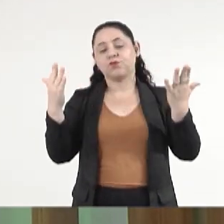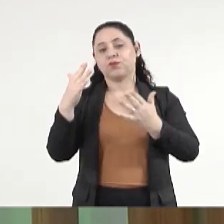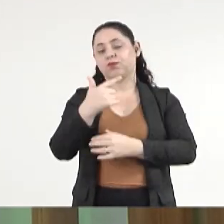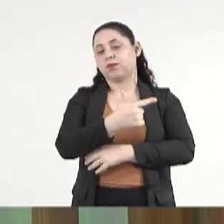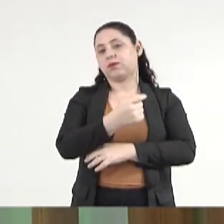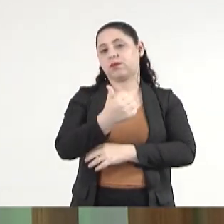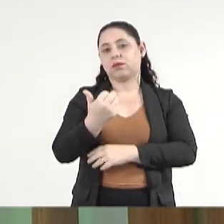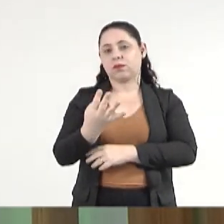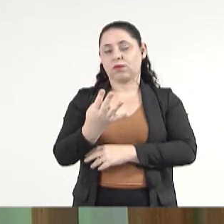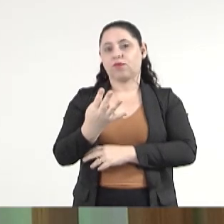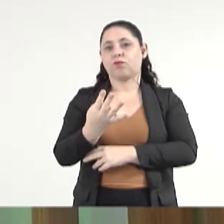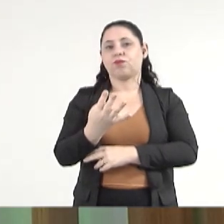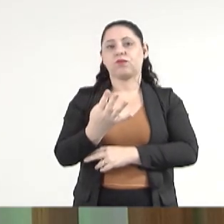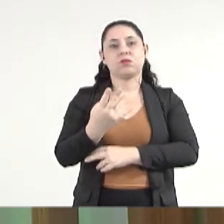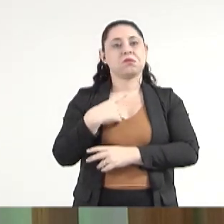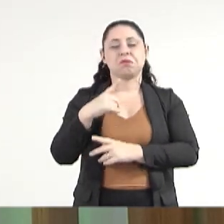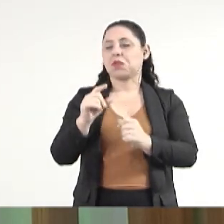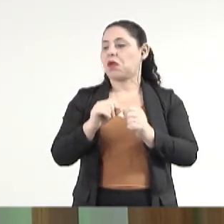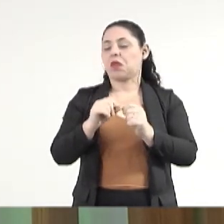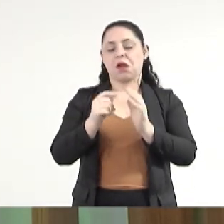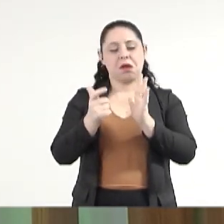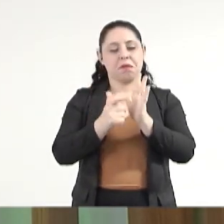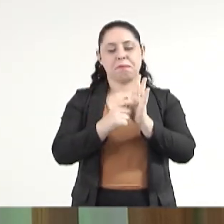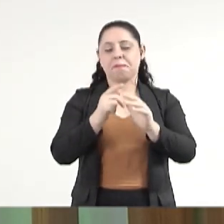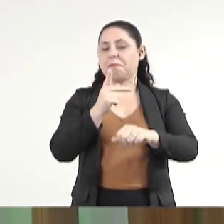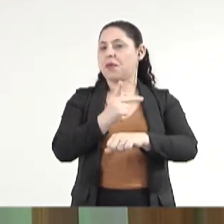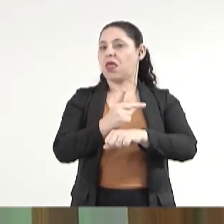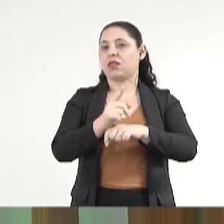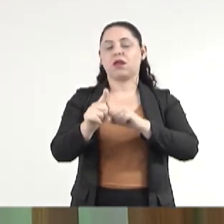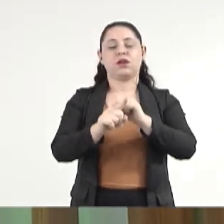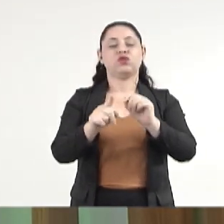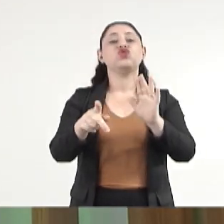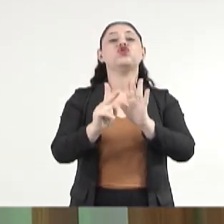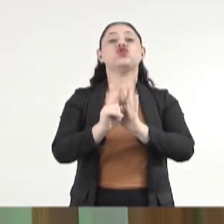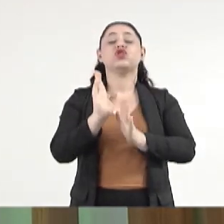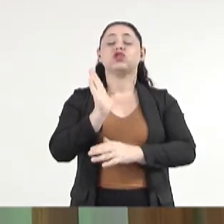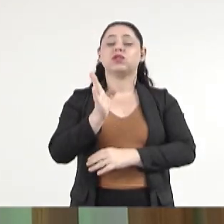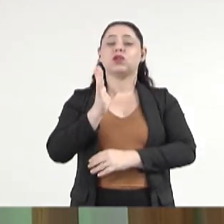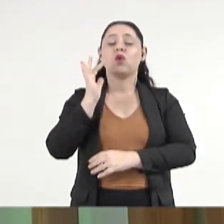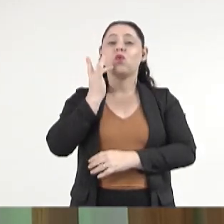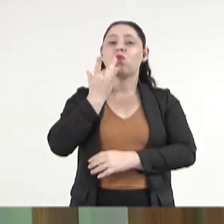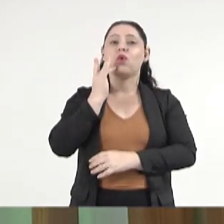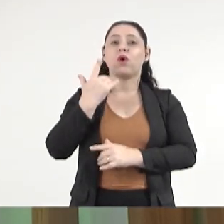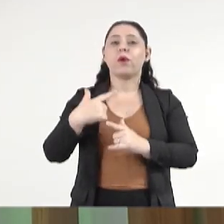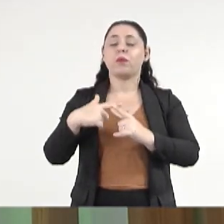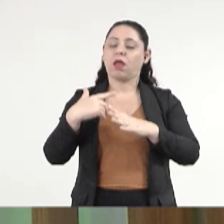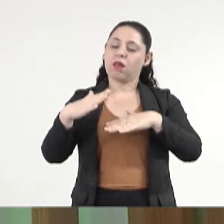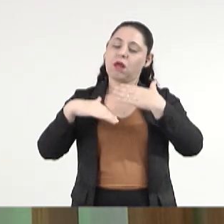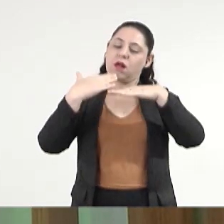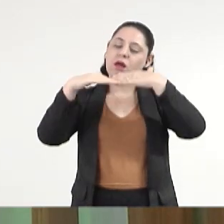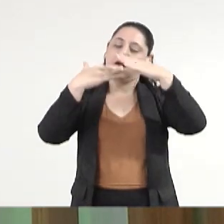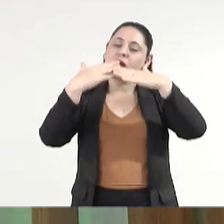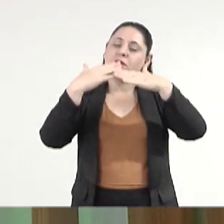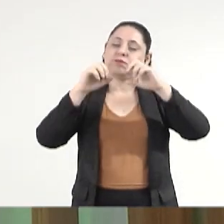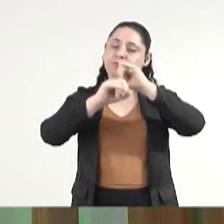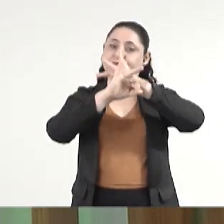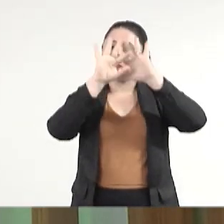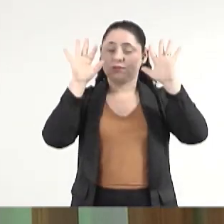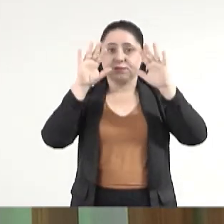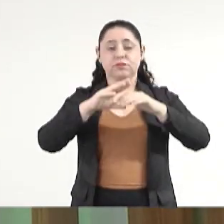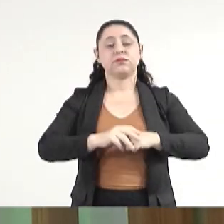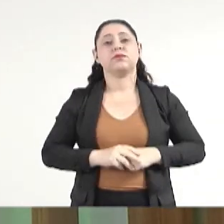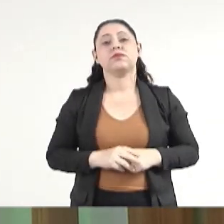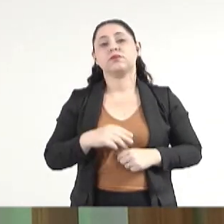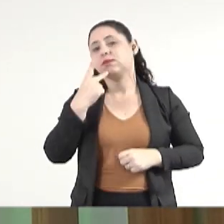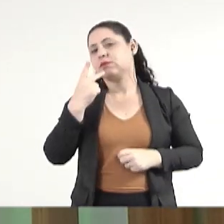agora em 2024 nem passou pelo selo prata, já foi direto para o selo ouro, devido aos avanços na